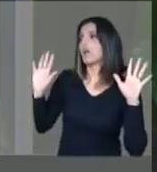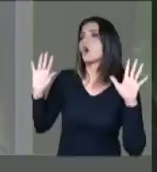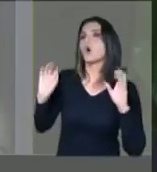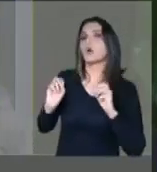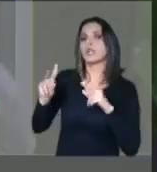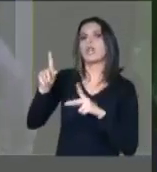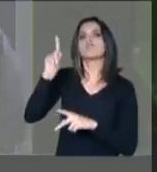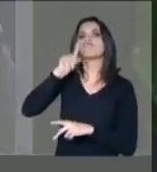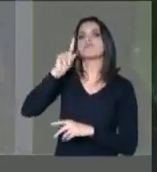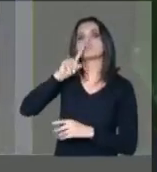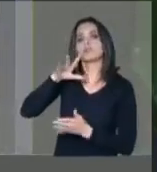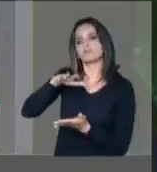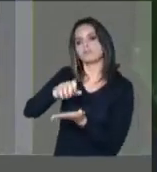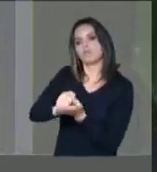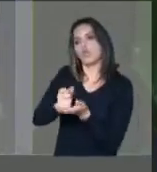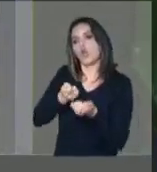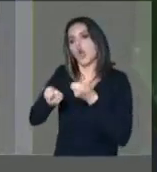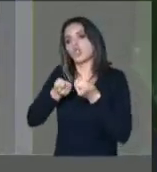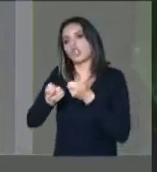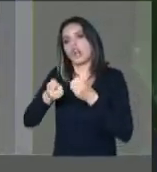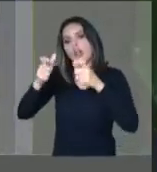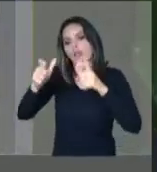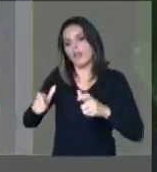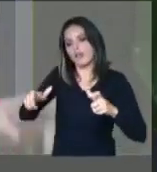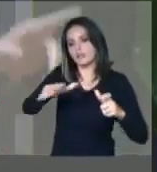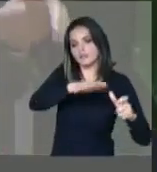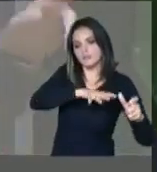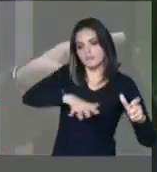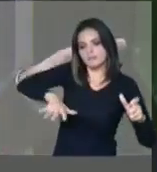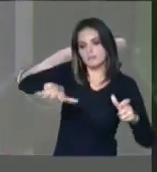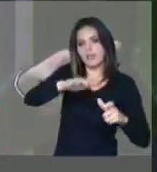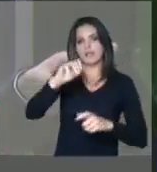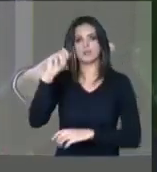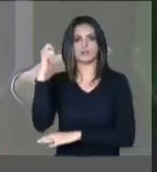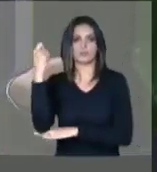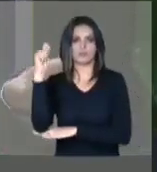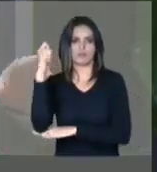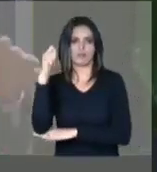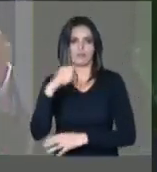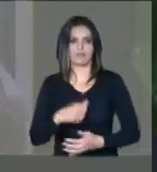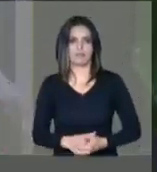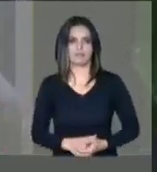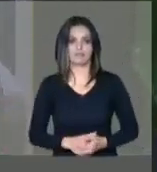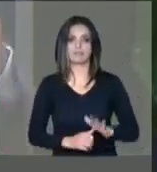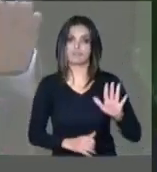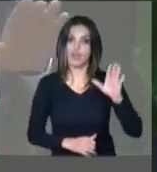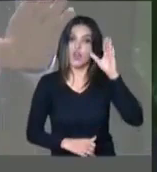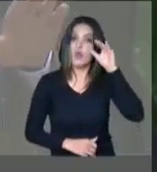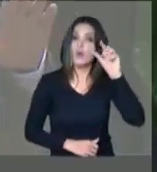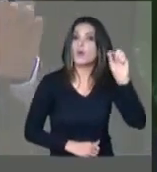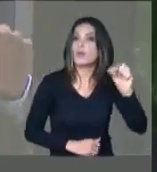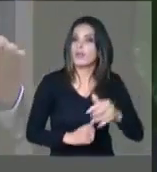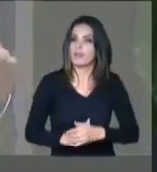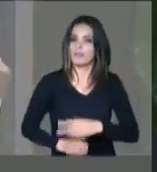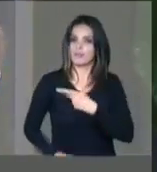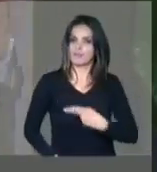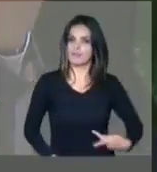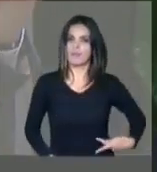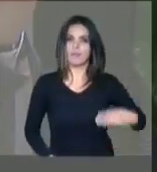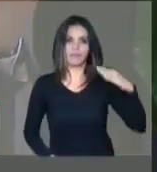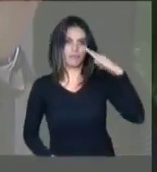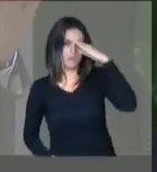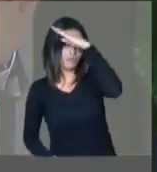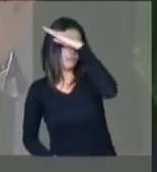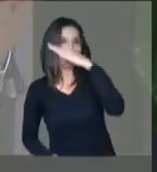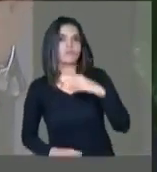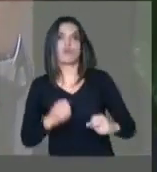soberania. E é curioso, abro aqui um parênteses, que no debate sobre a Amazônia, o presidente da República